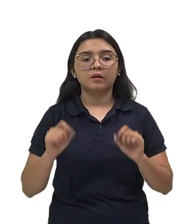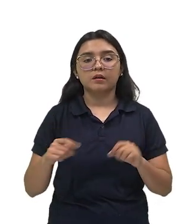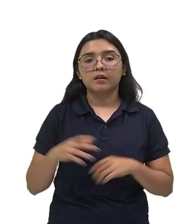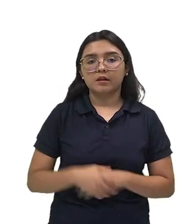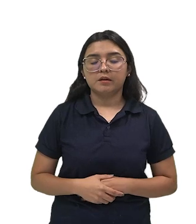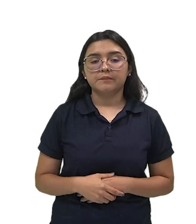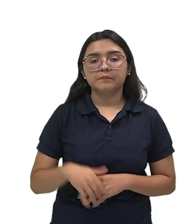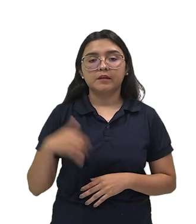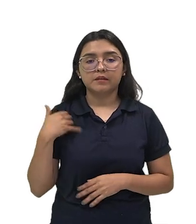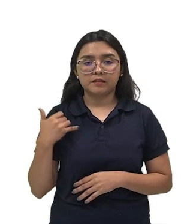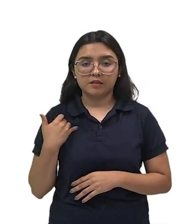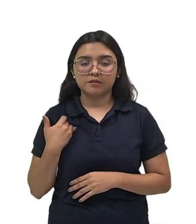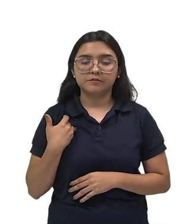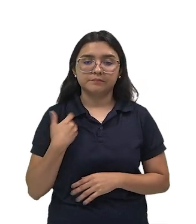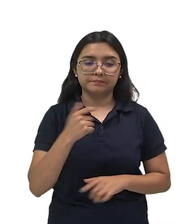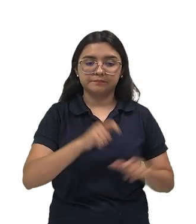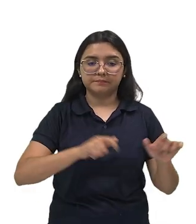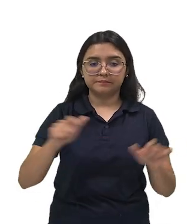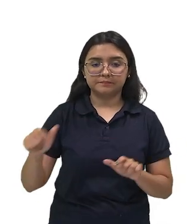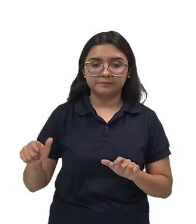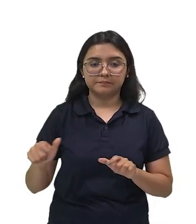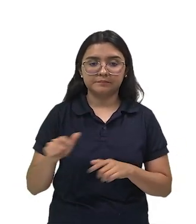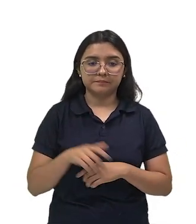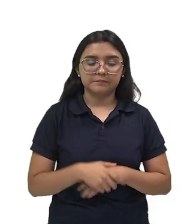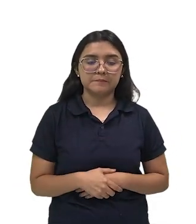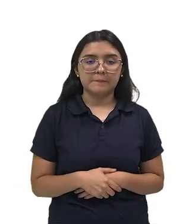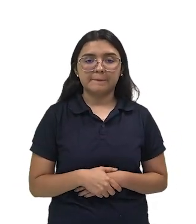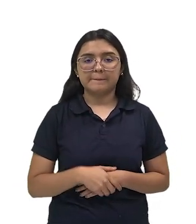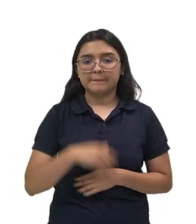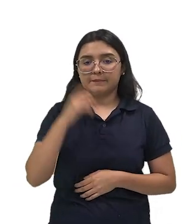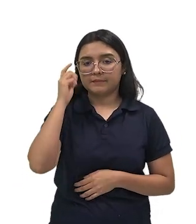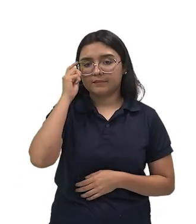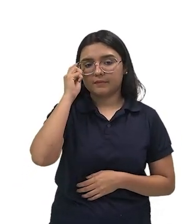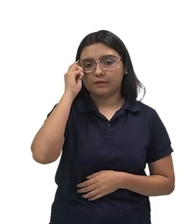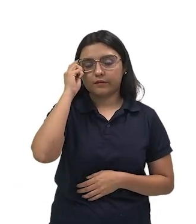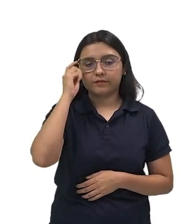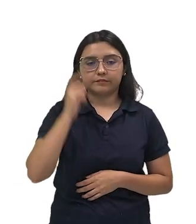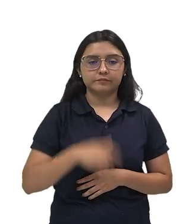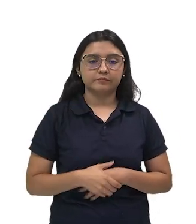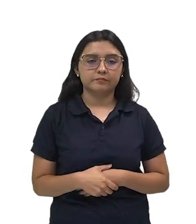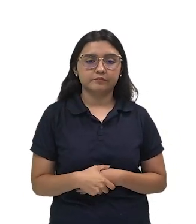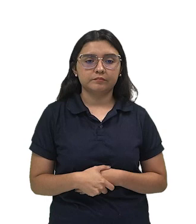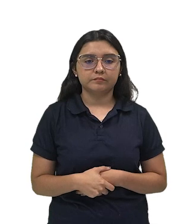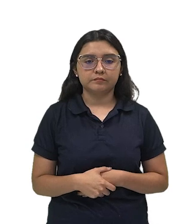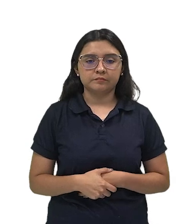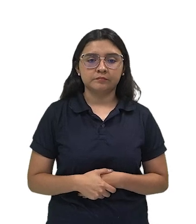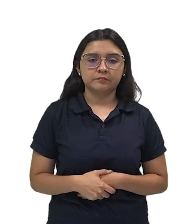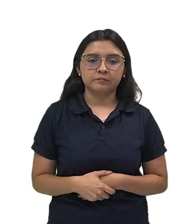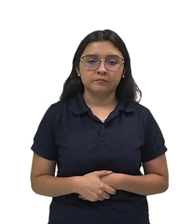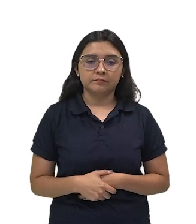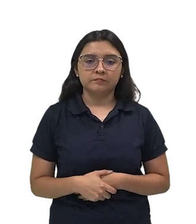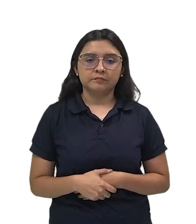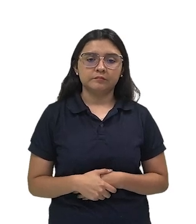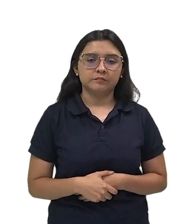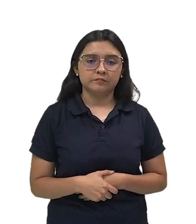etária, ó, faixa etária. Beleza? Faixa